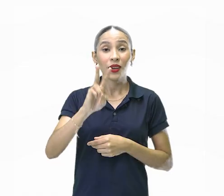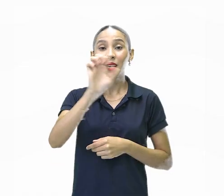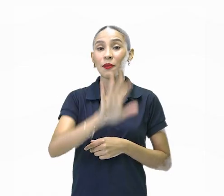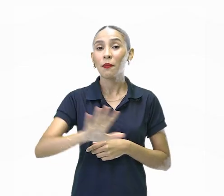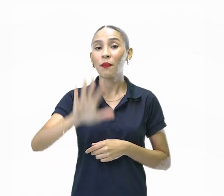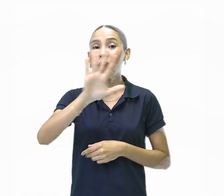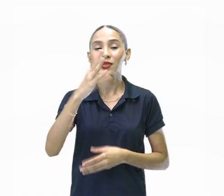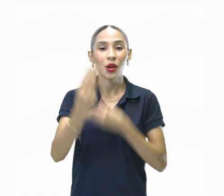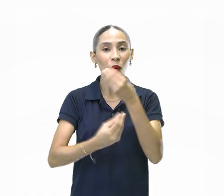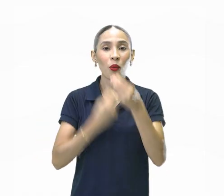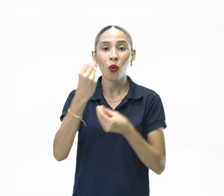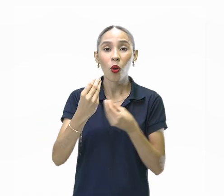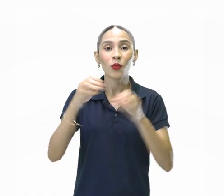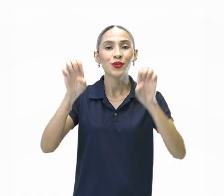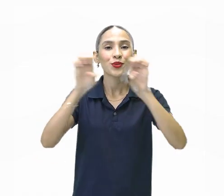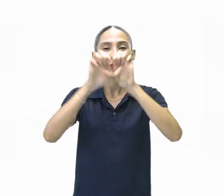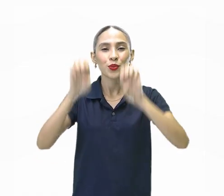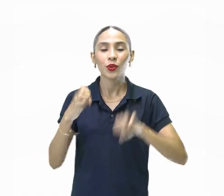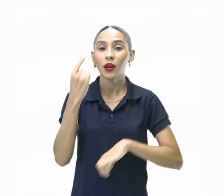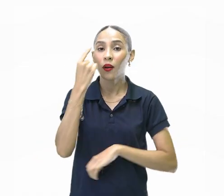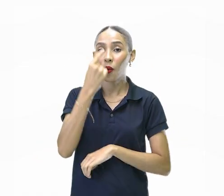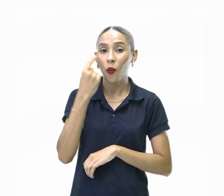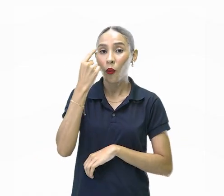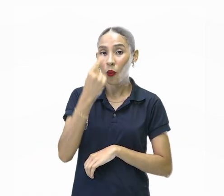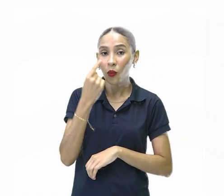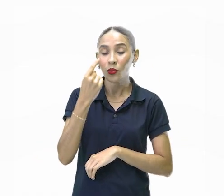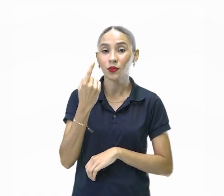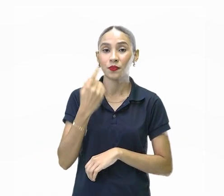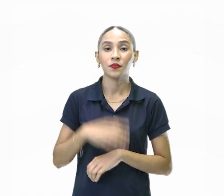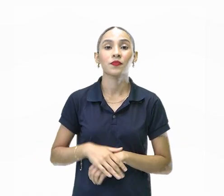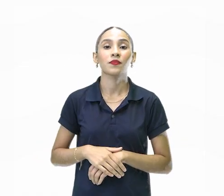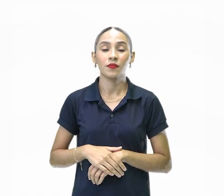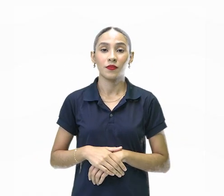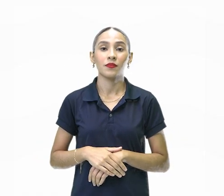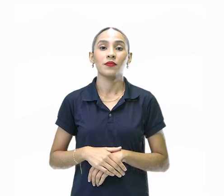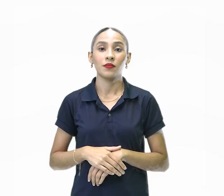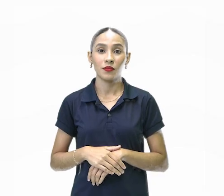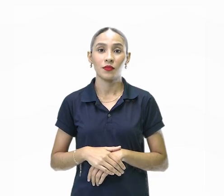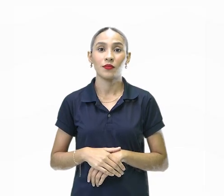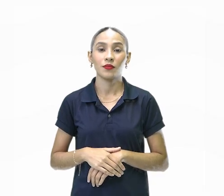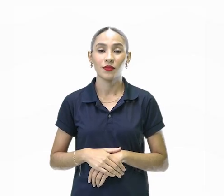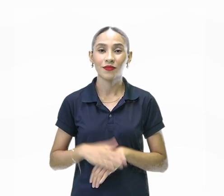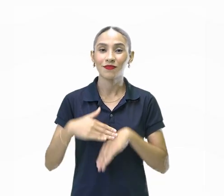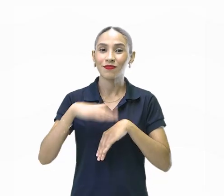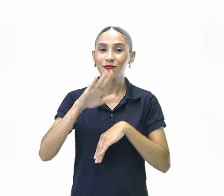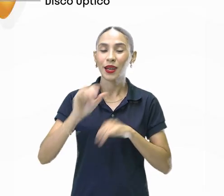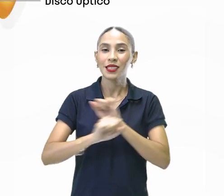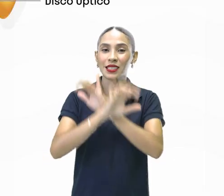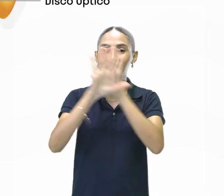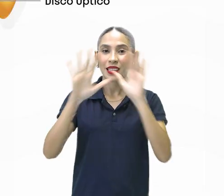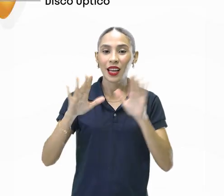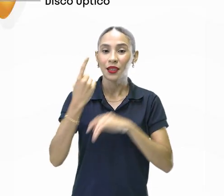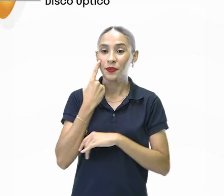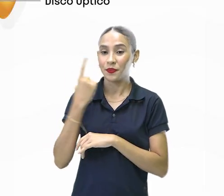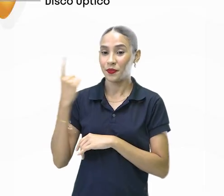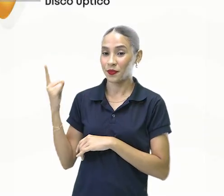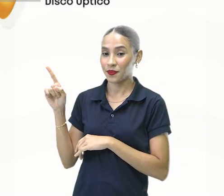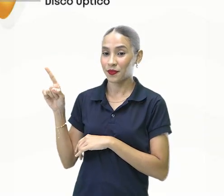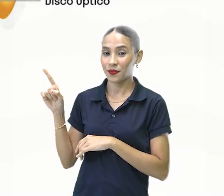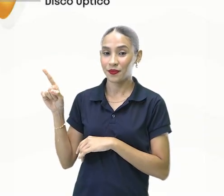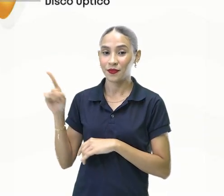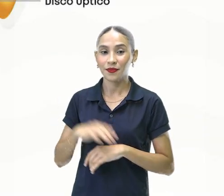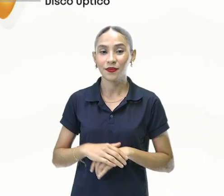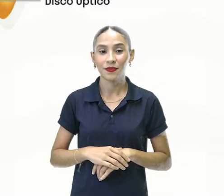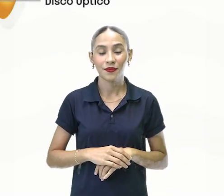como é o nosso olho, visto aí de uma maneira bem ampliada, né? O